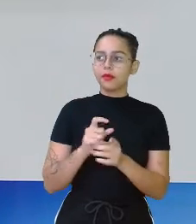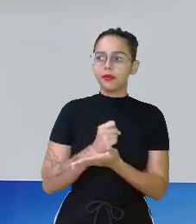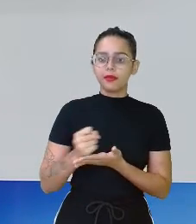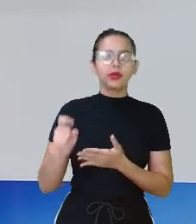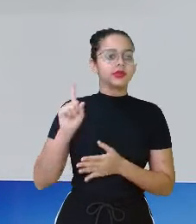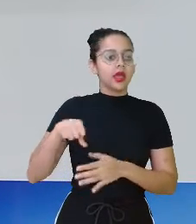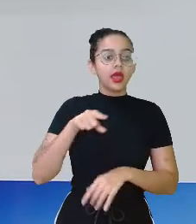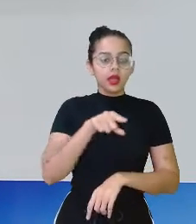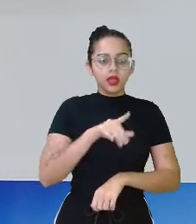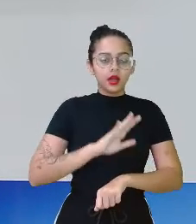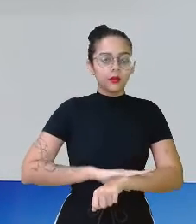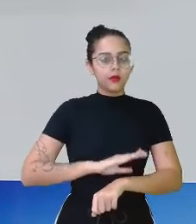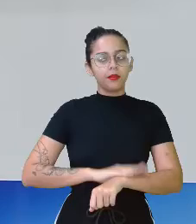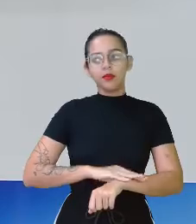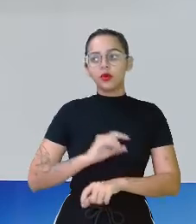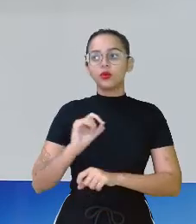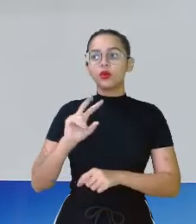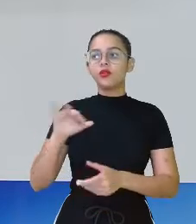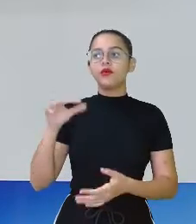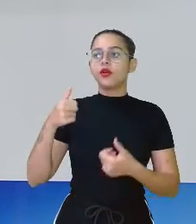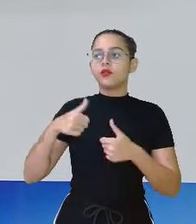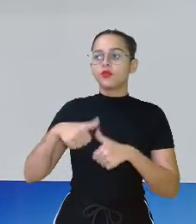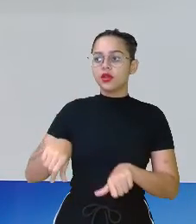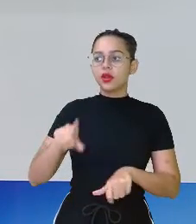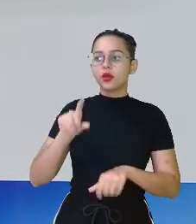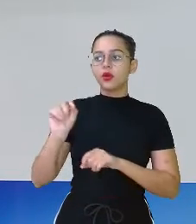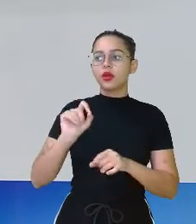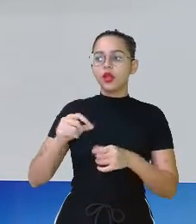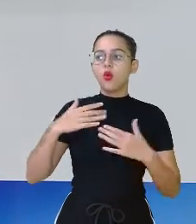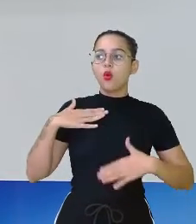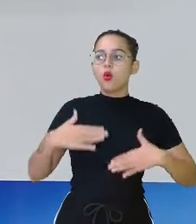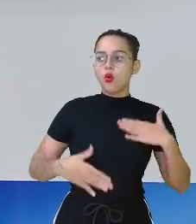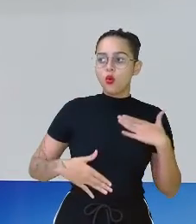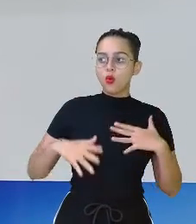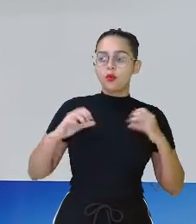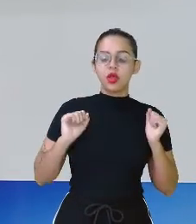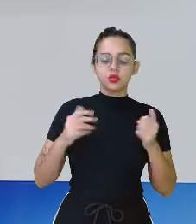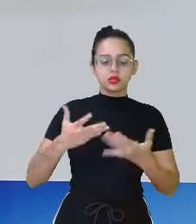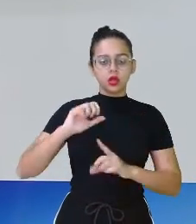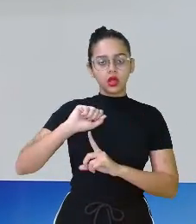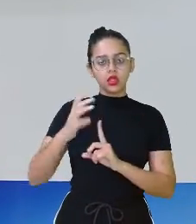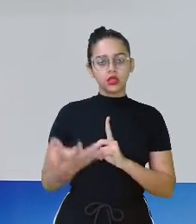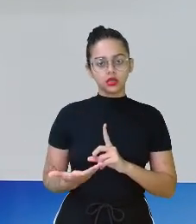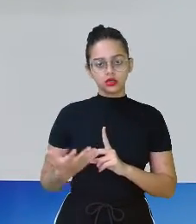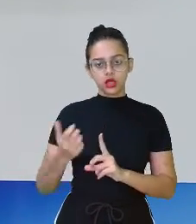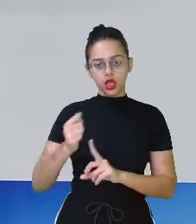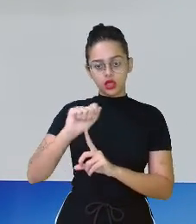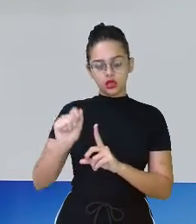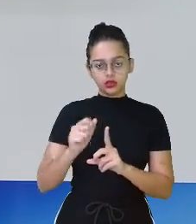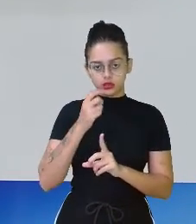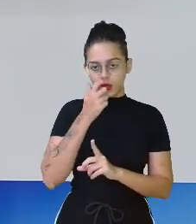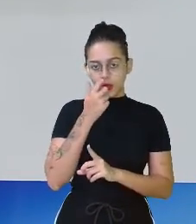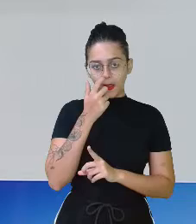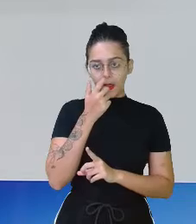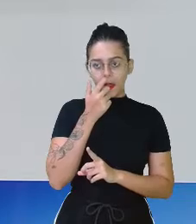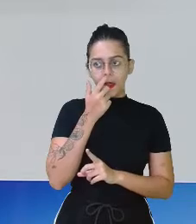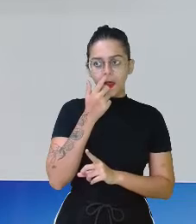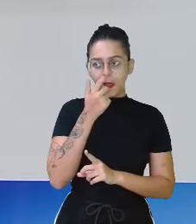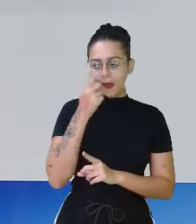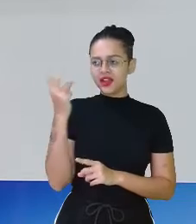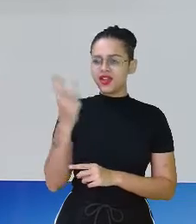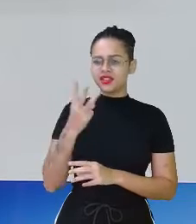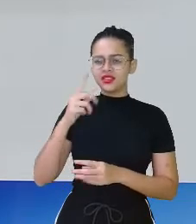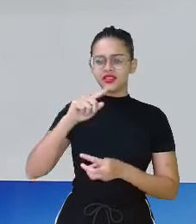aquele momento. E aquele momento, o que vai ficar o corpo como instrumento de ação artística. Então, essas três linguagens, o